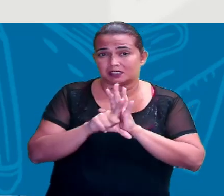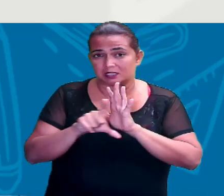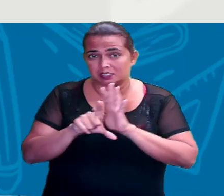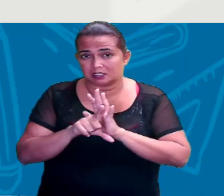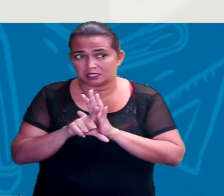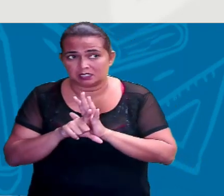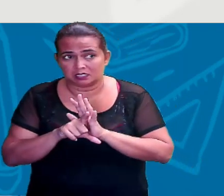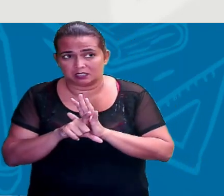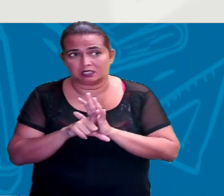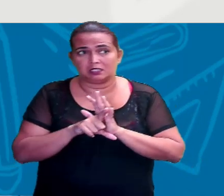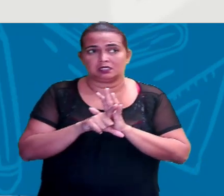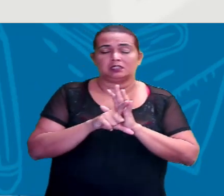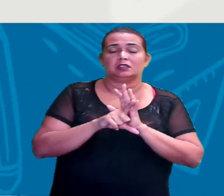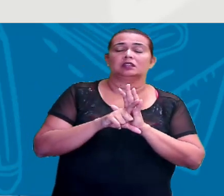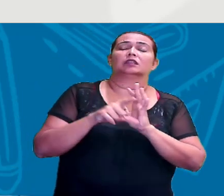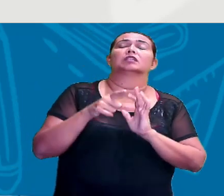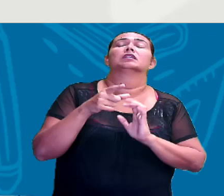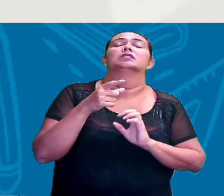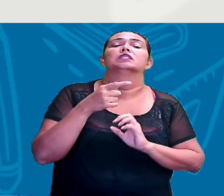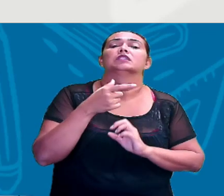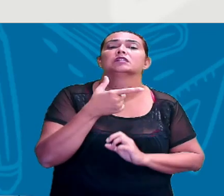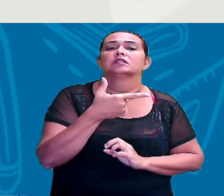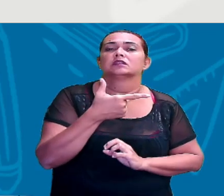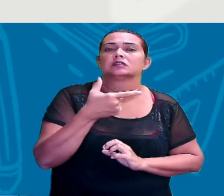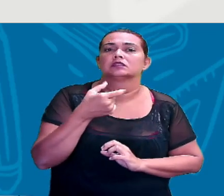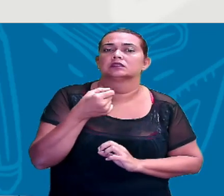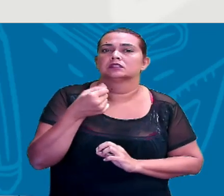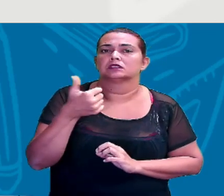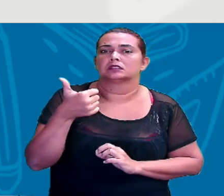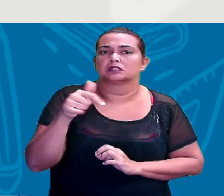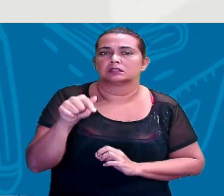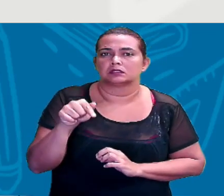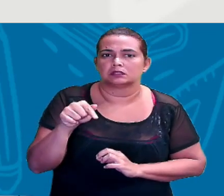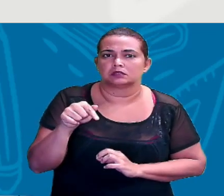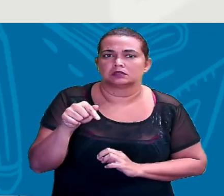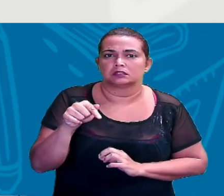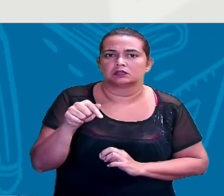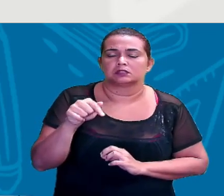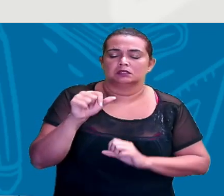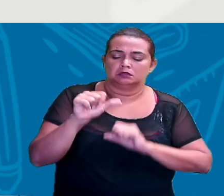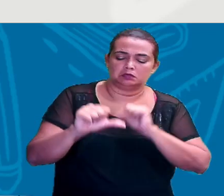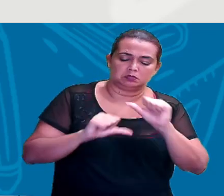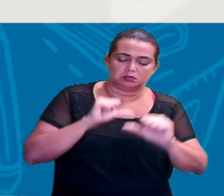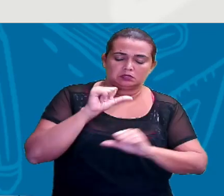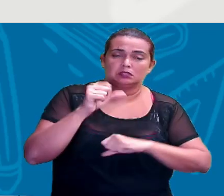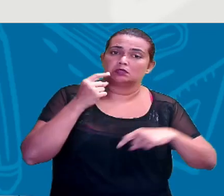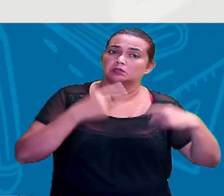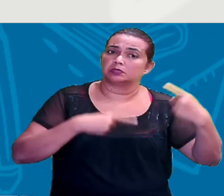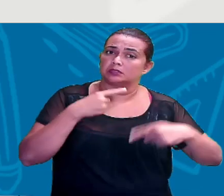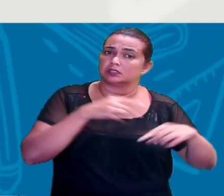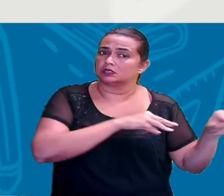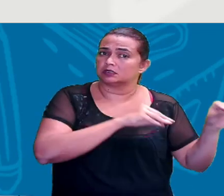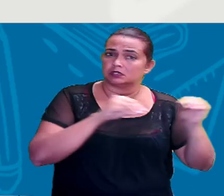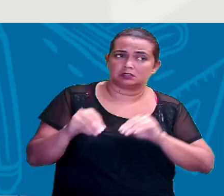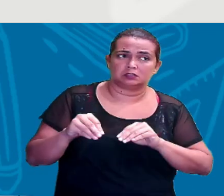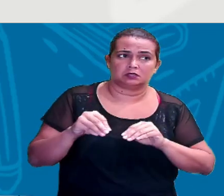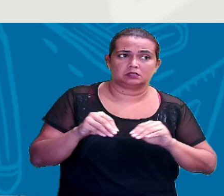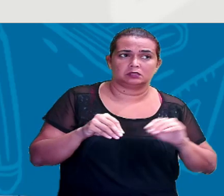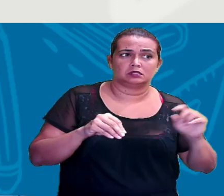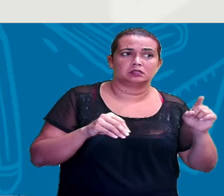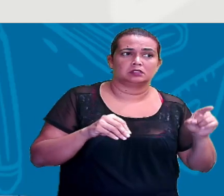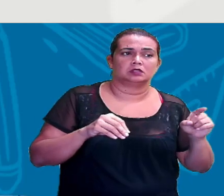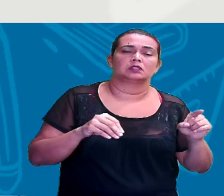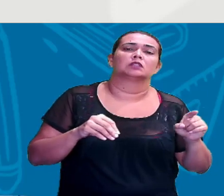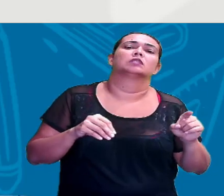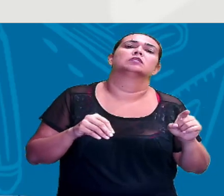foram aprovadas, inclusive em 2017, como eu falei, a lei que trata dessa política migratória aqui no Brasil. E o imigrante ele